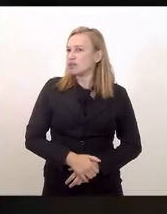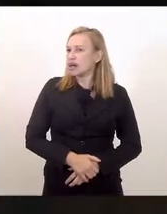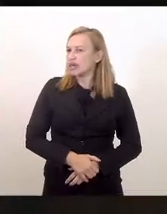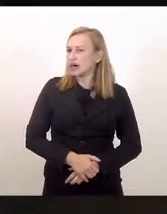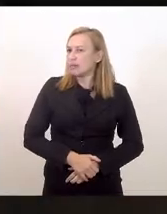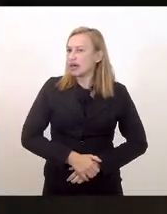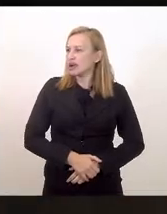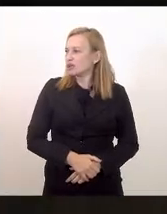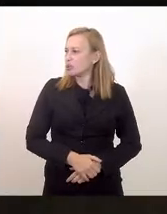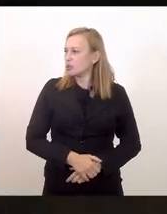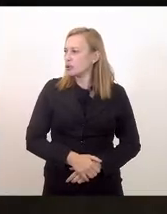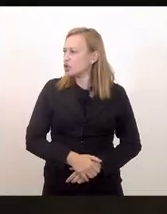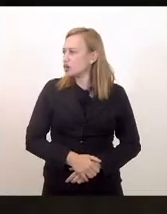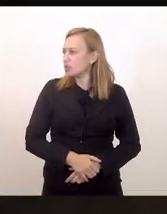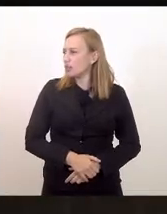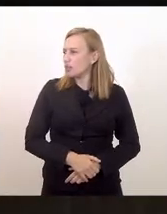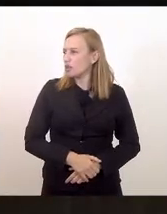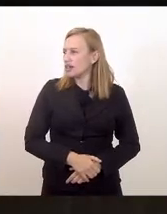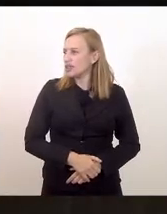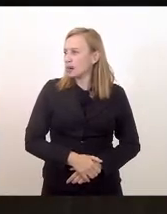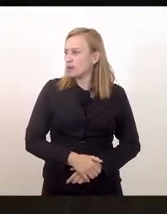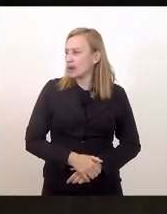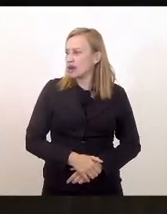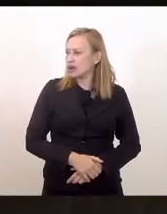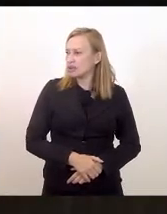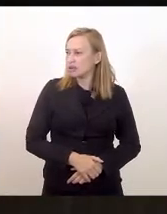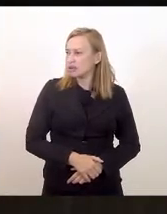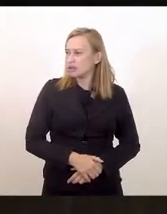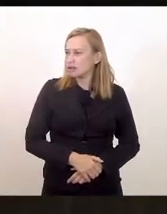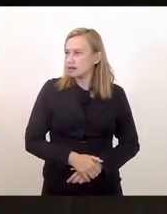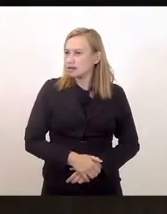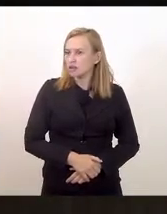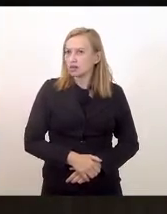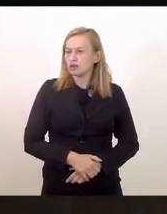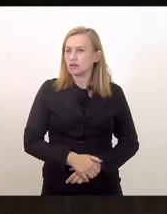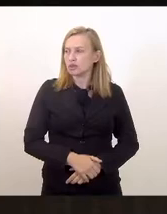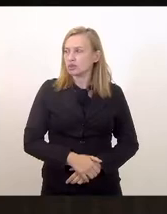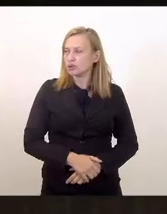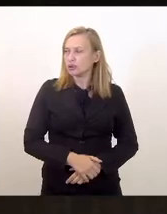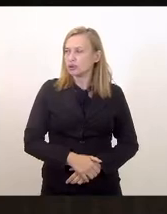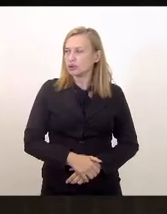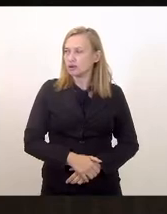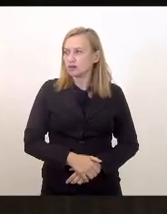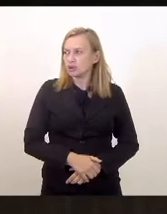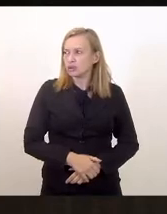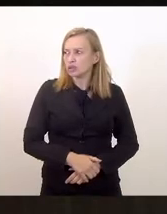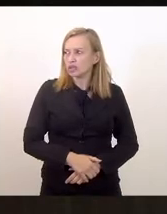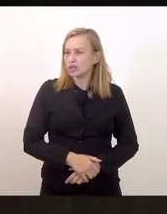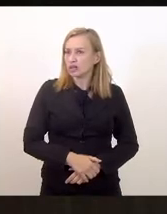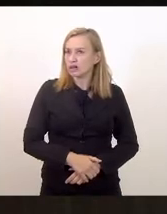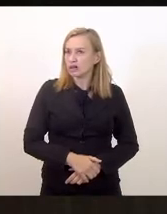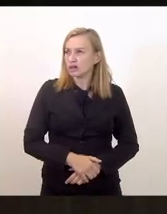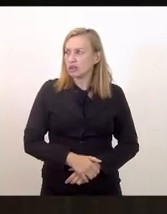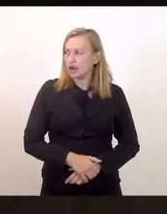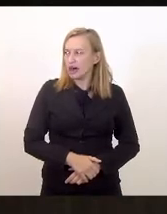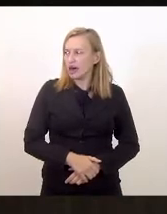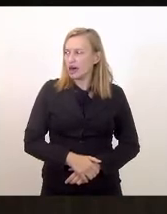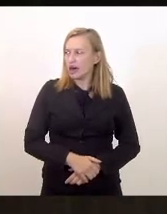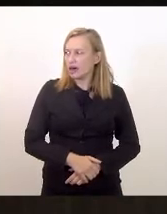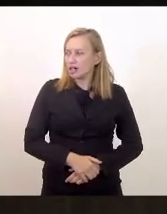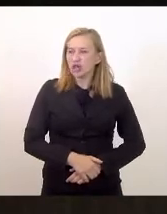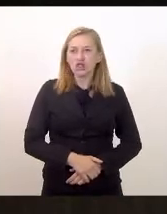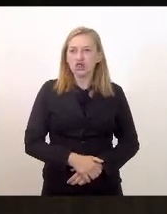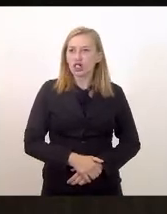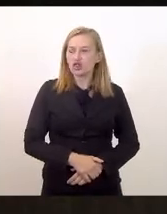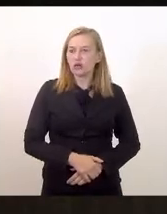esse projeto ele foi fruto de uma discussão e é uma reivindicação muito antiga, não só de Vassouras,